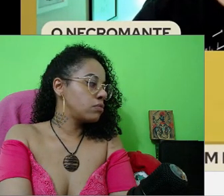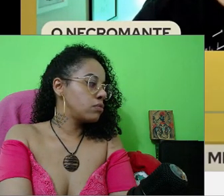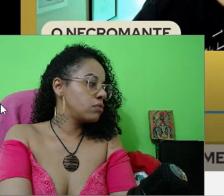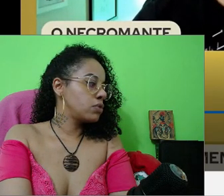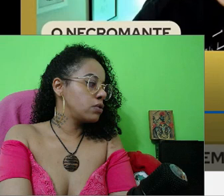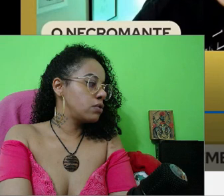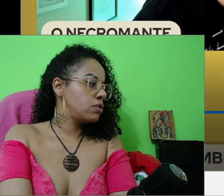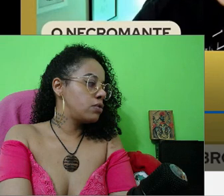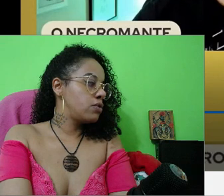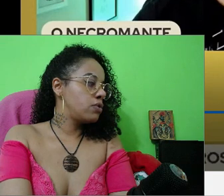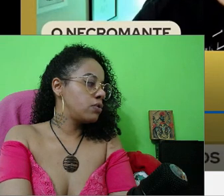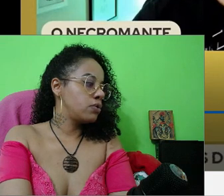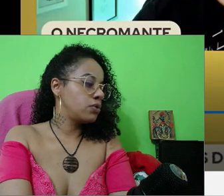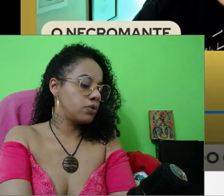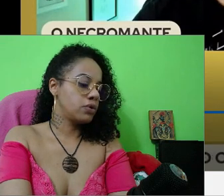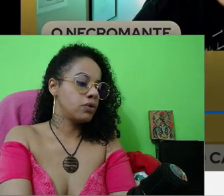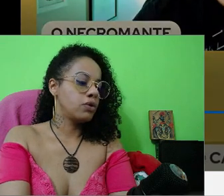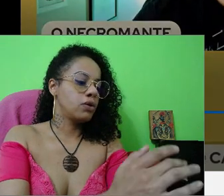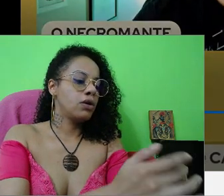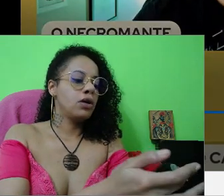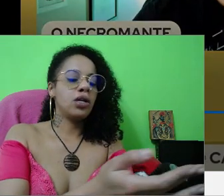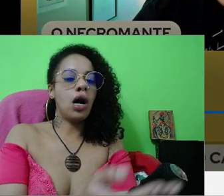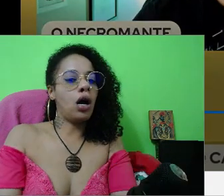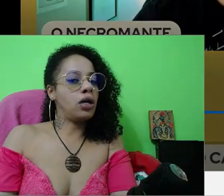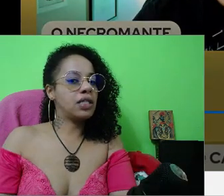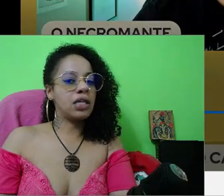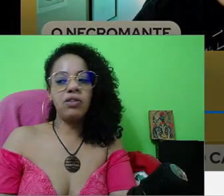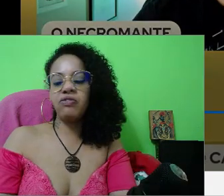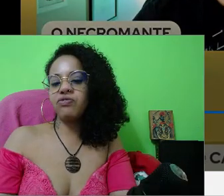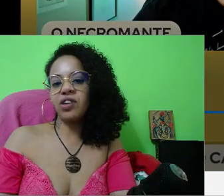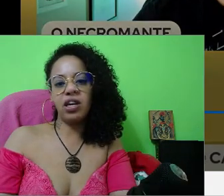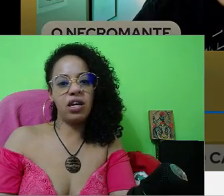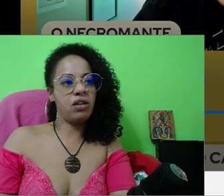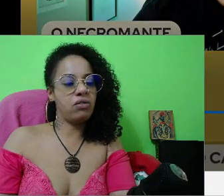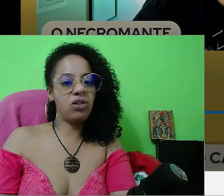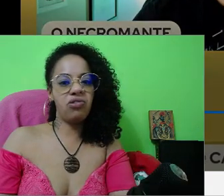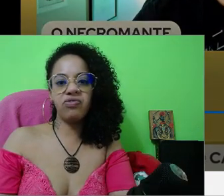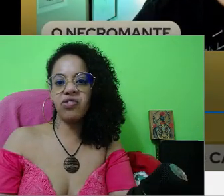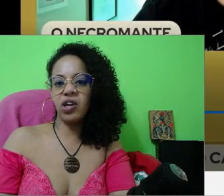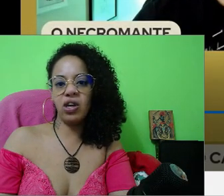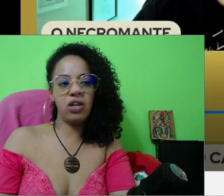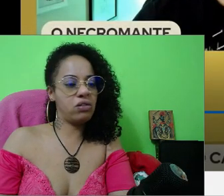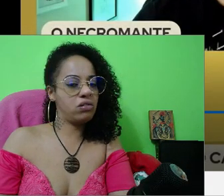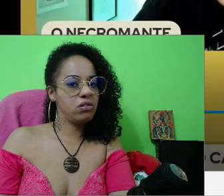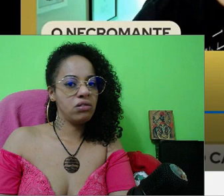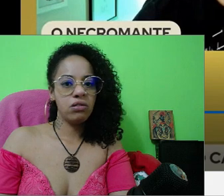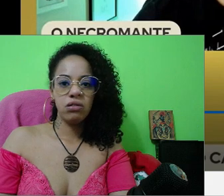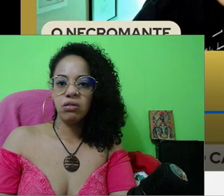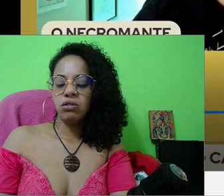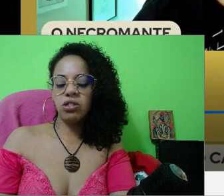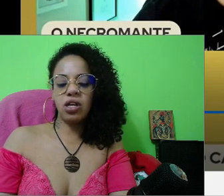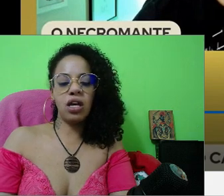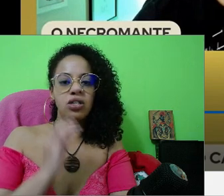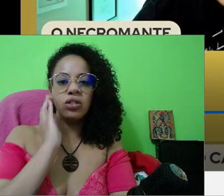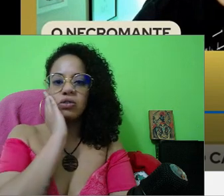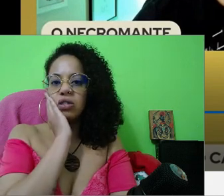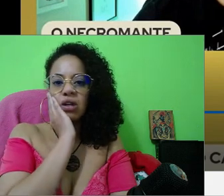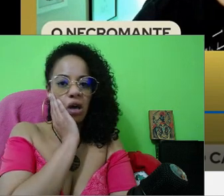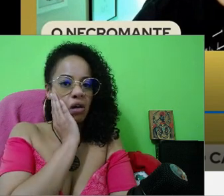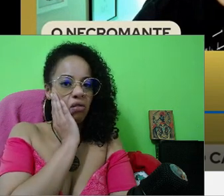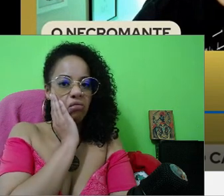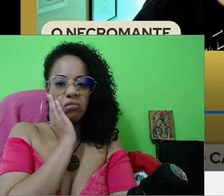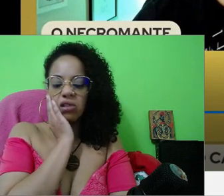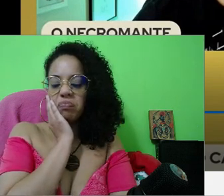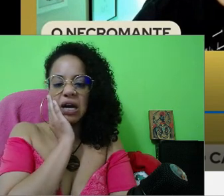depois desse fato Então cara nossa que feio que feio Gente